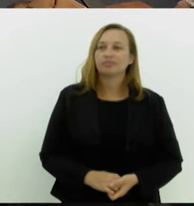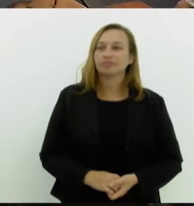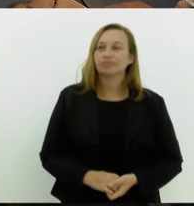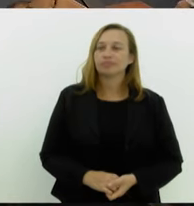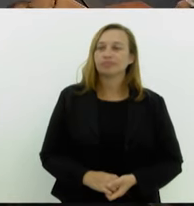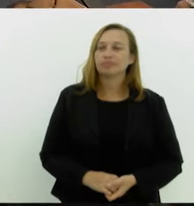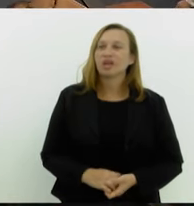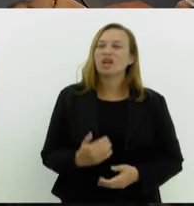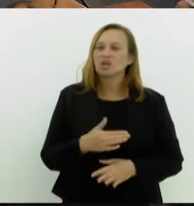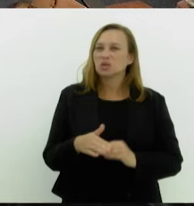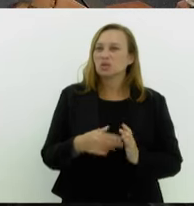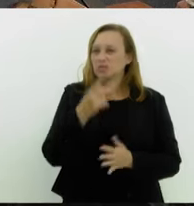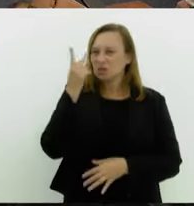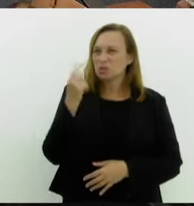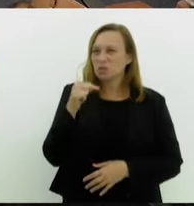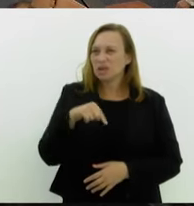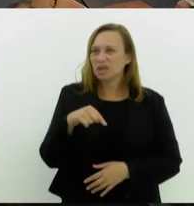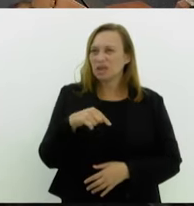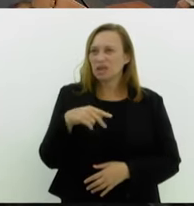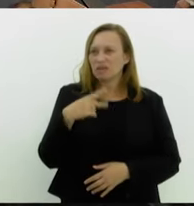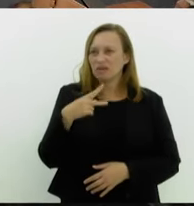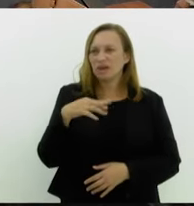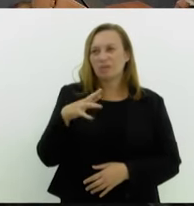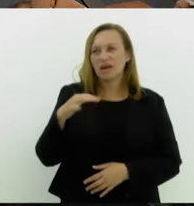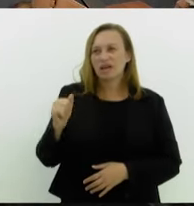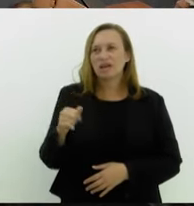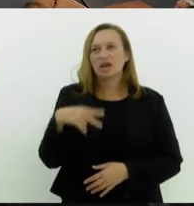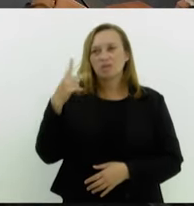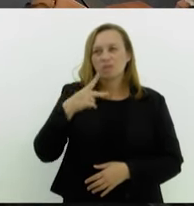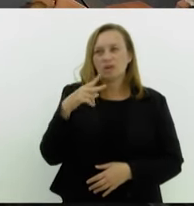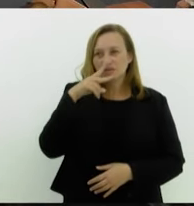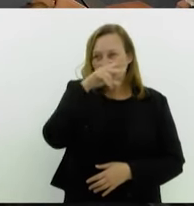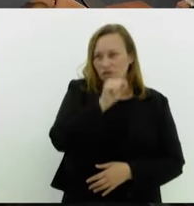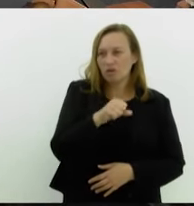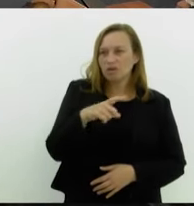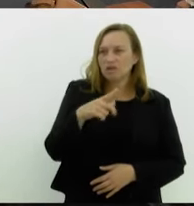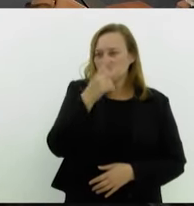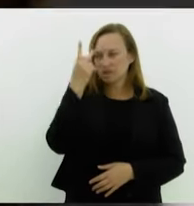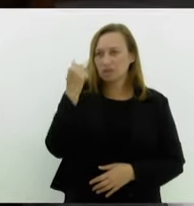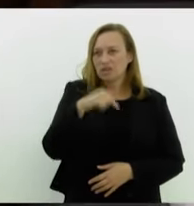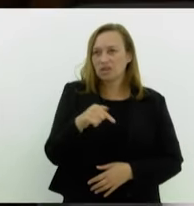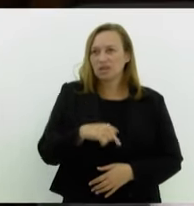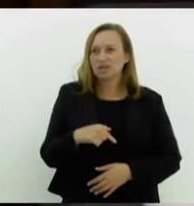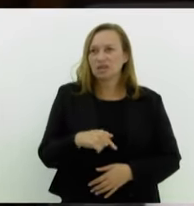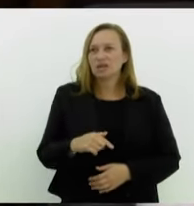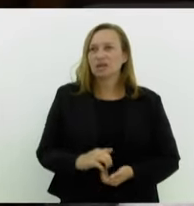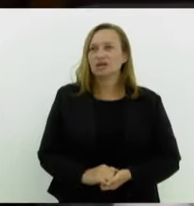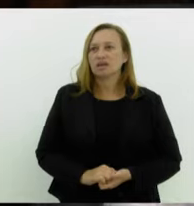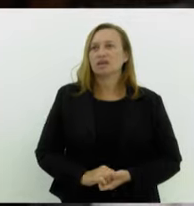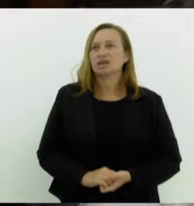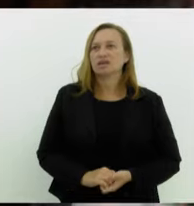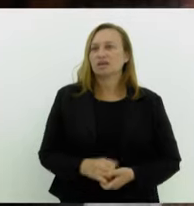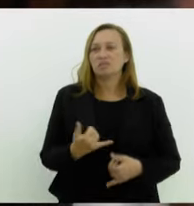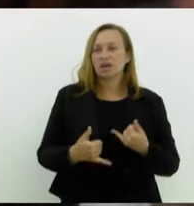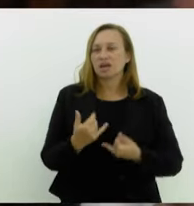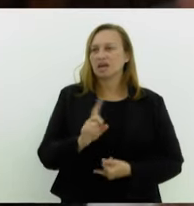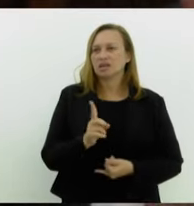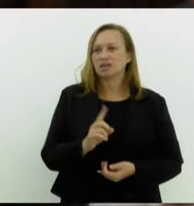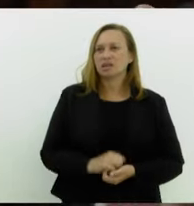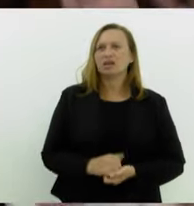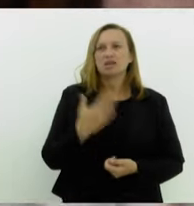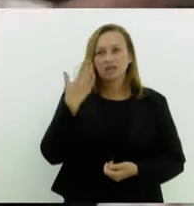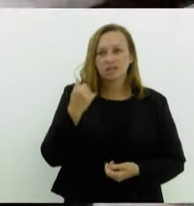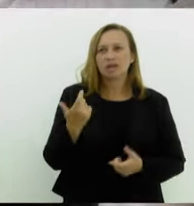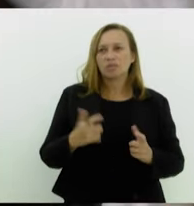todo mundo aqui a gente sabe que tá na resistência mas é o seguinte política é coisa pra gente forte Quem tá aqui é porque não tá brincando não sabe o seu